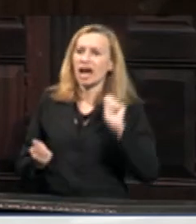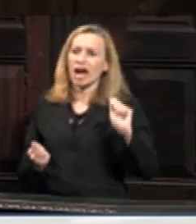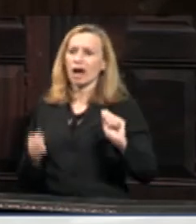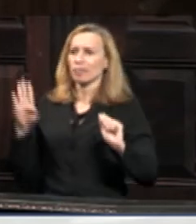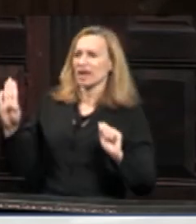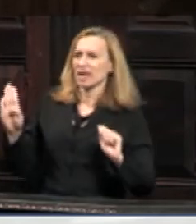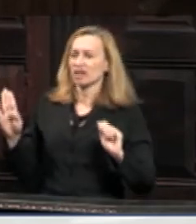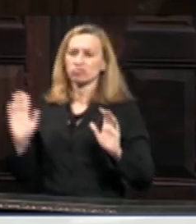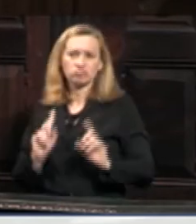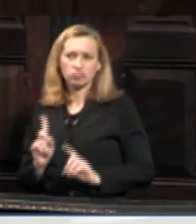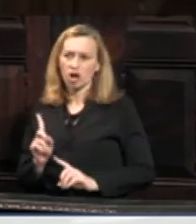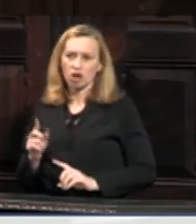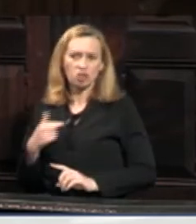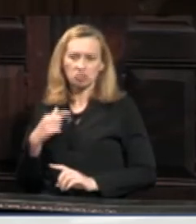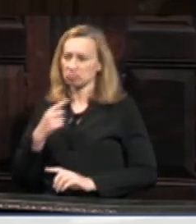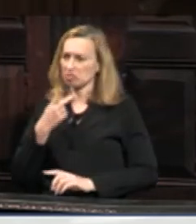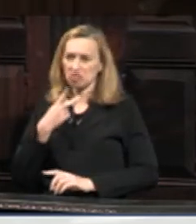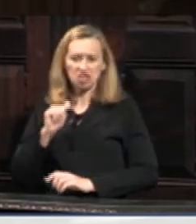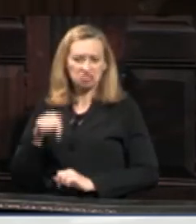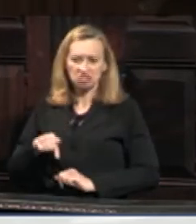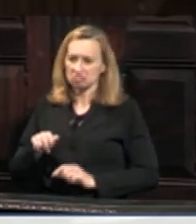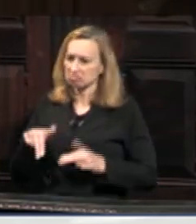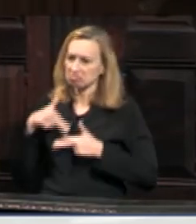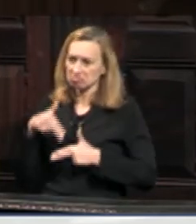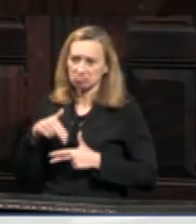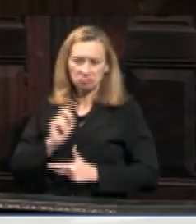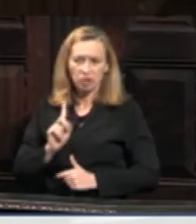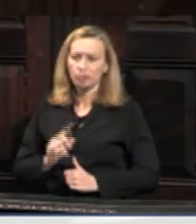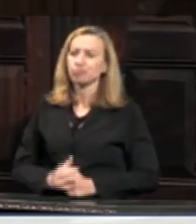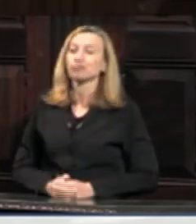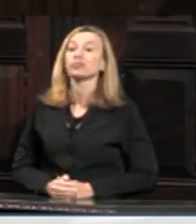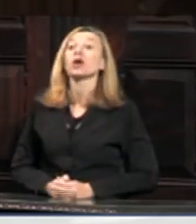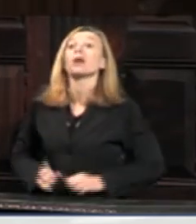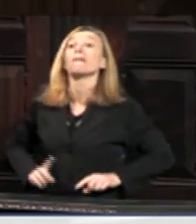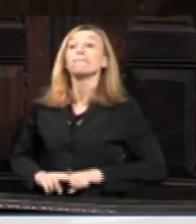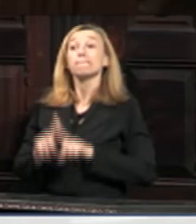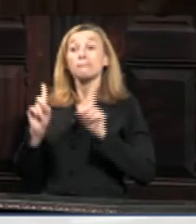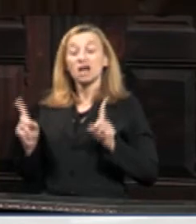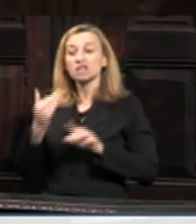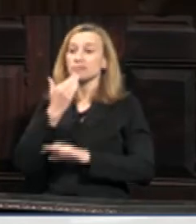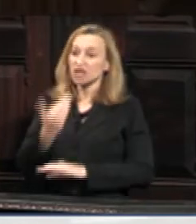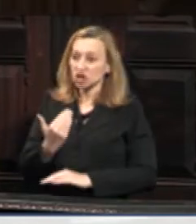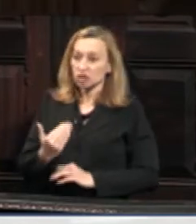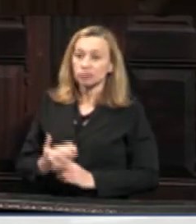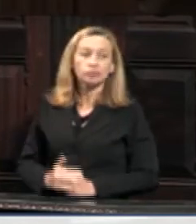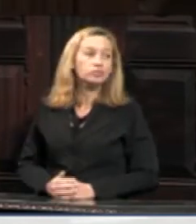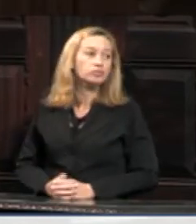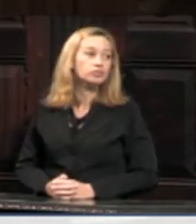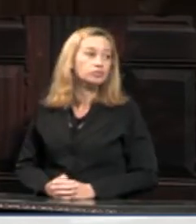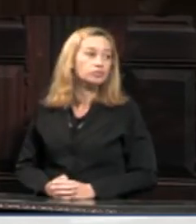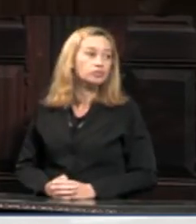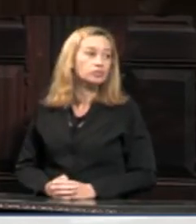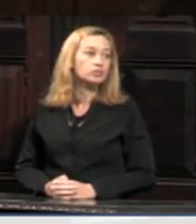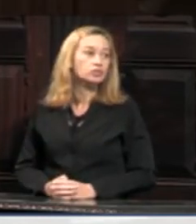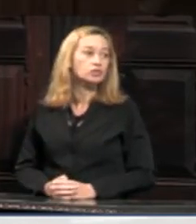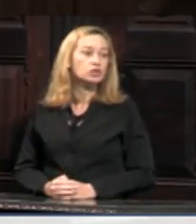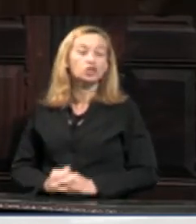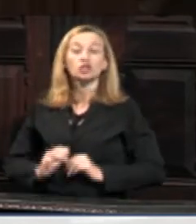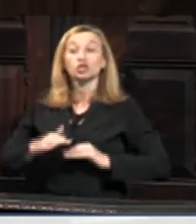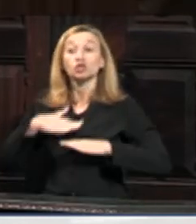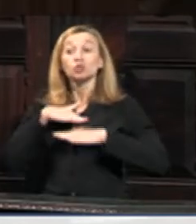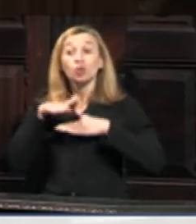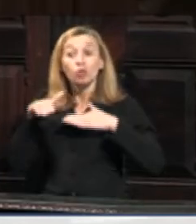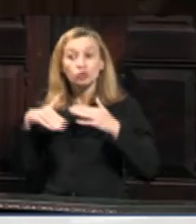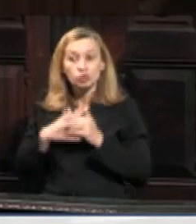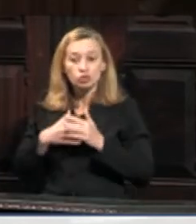aqui em plenário, mas pedindo a participação de